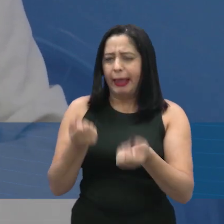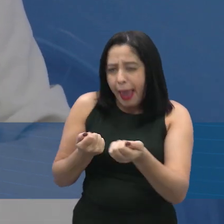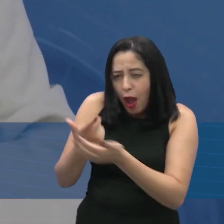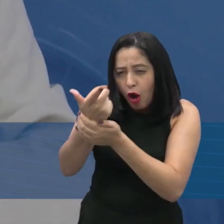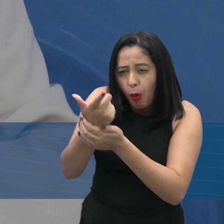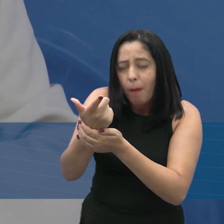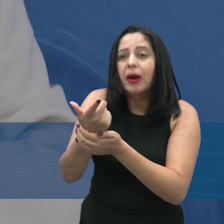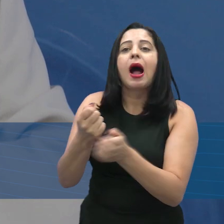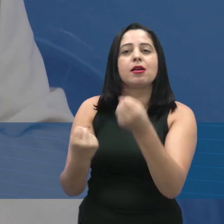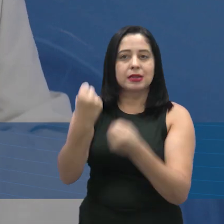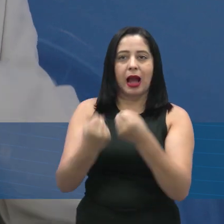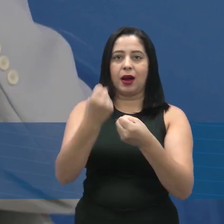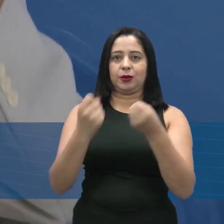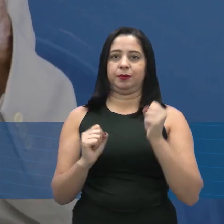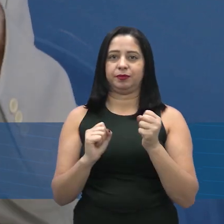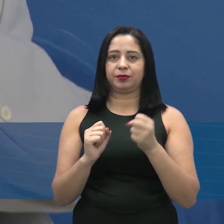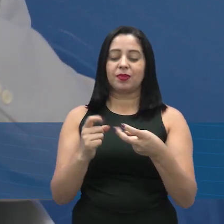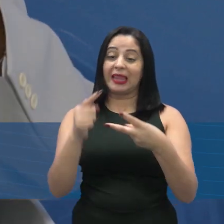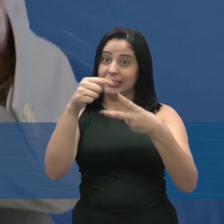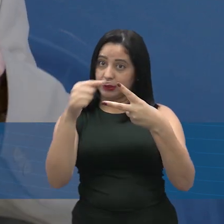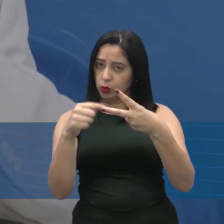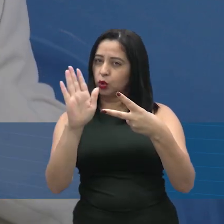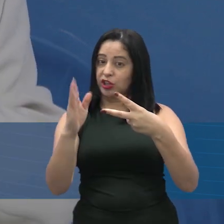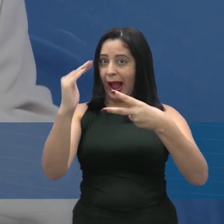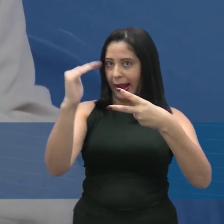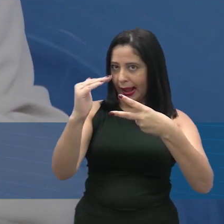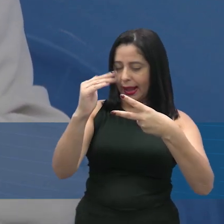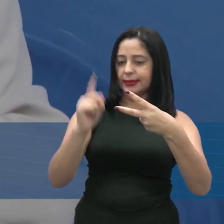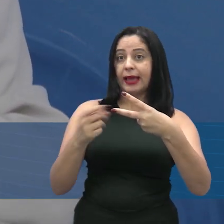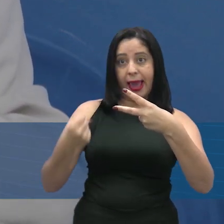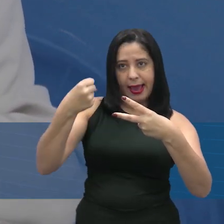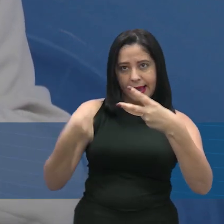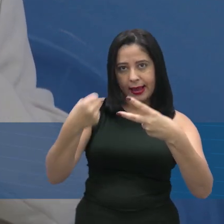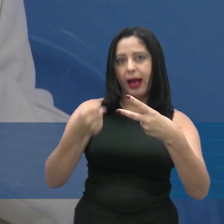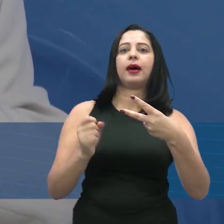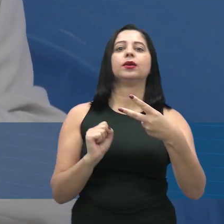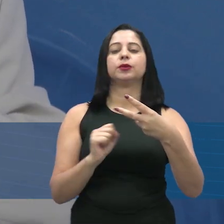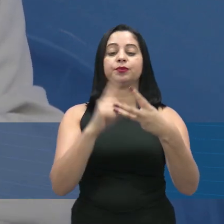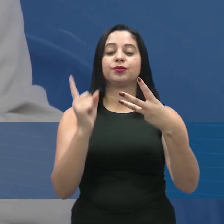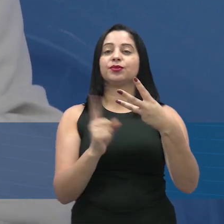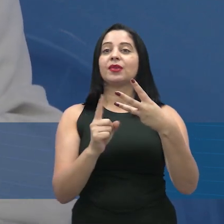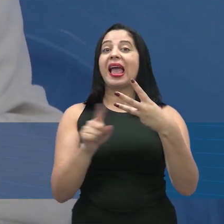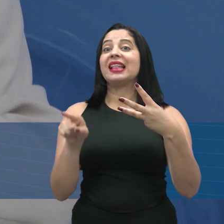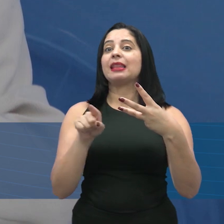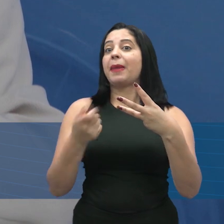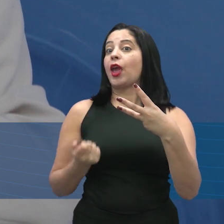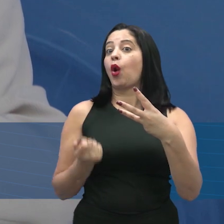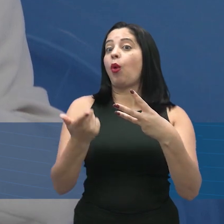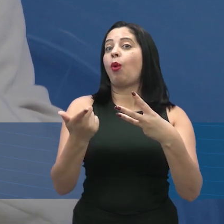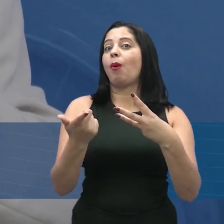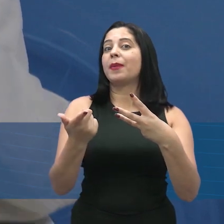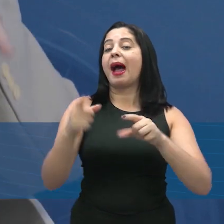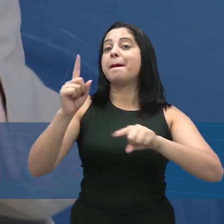automóvel. Se pensarmos em termos de conforto no lar, o eletrodoméstico e o eletrônico